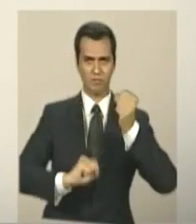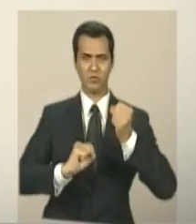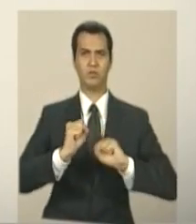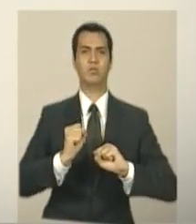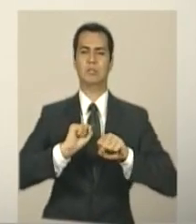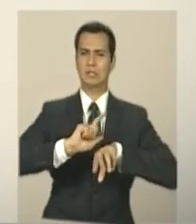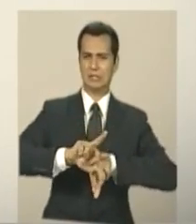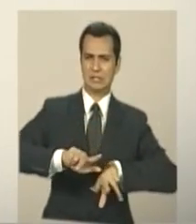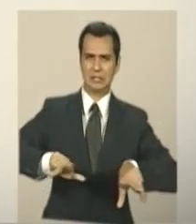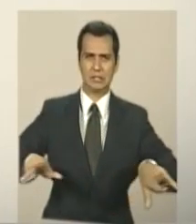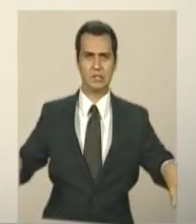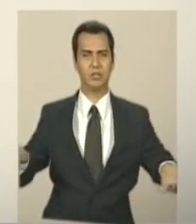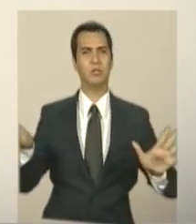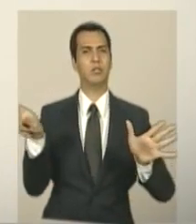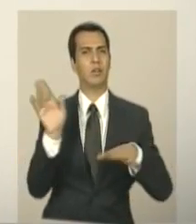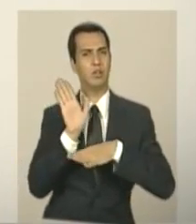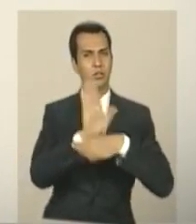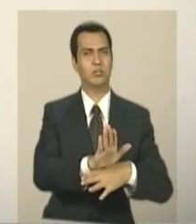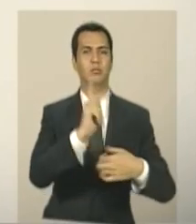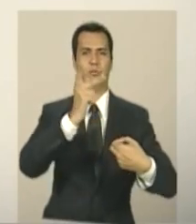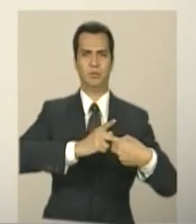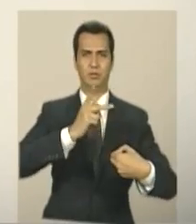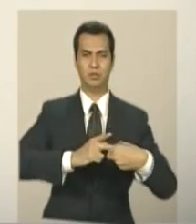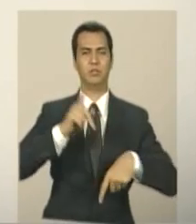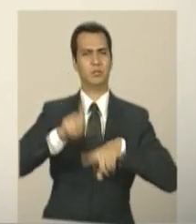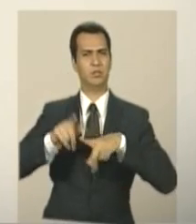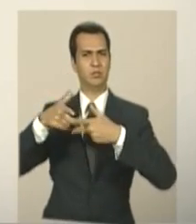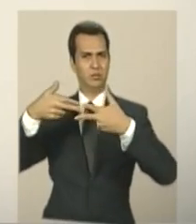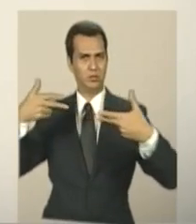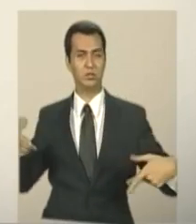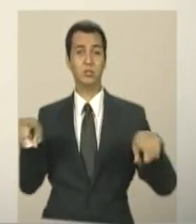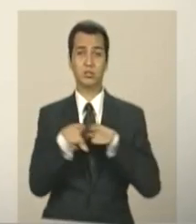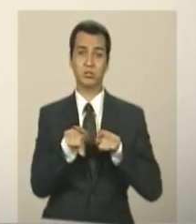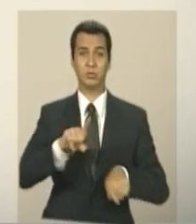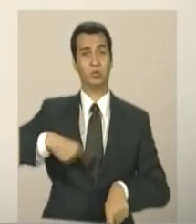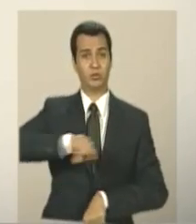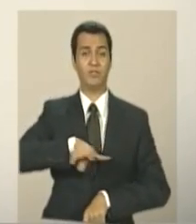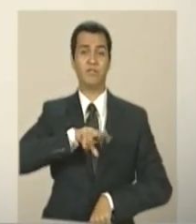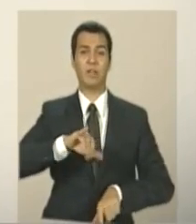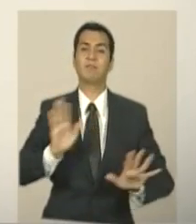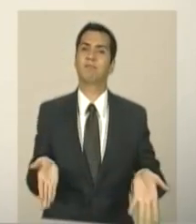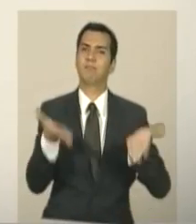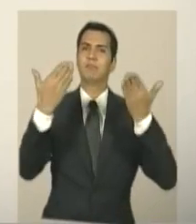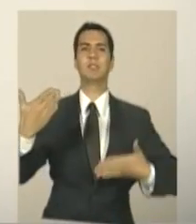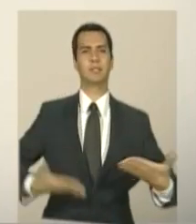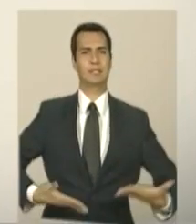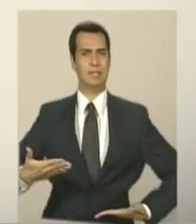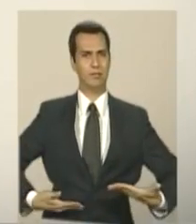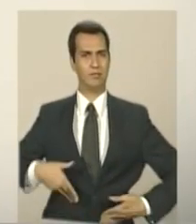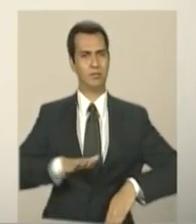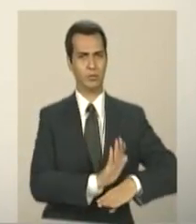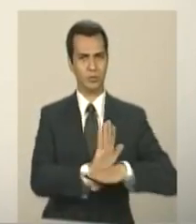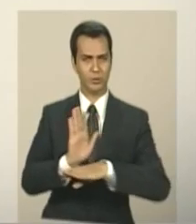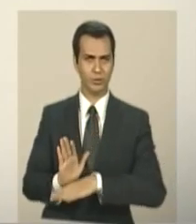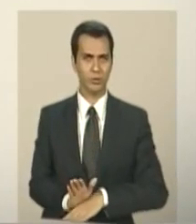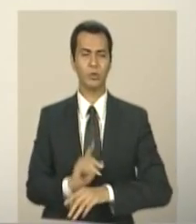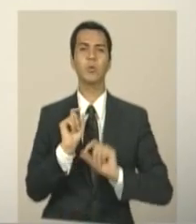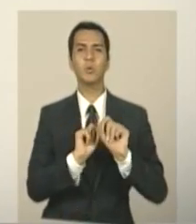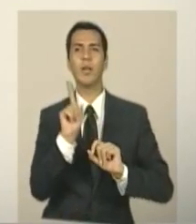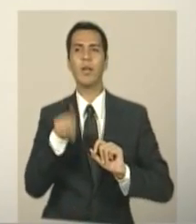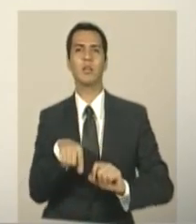fornecimento de equipamentos de bens e também Luciano prestação de serviços isso tem a ver com